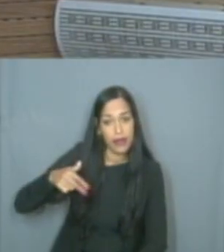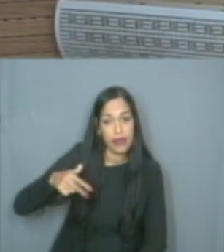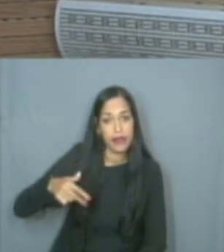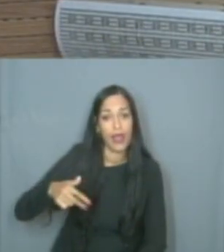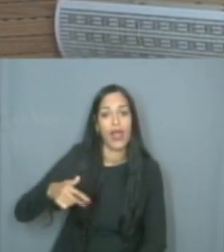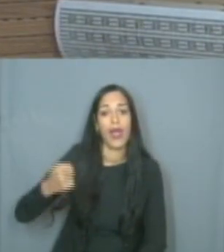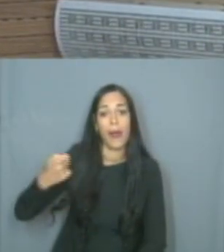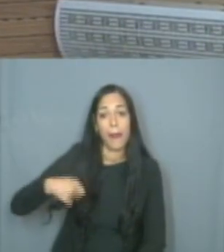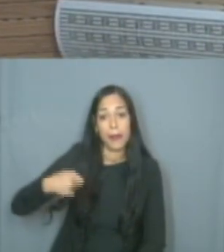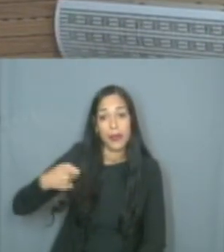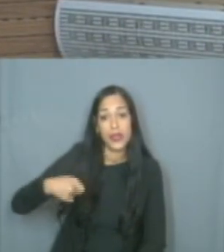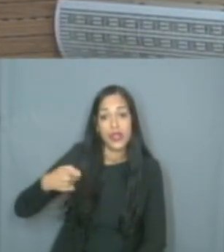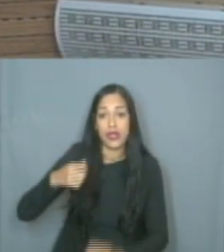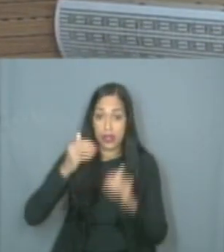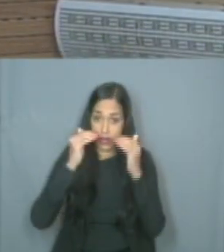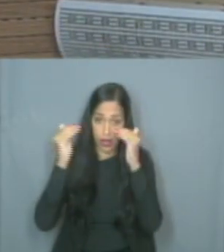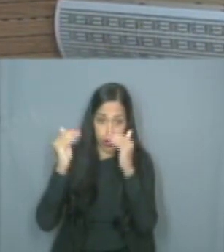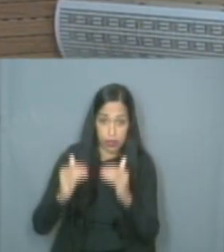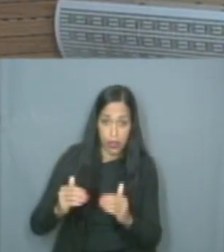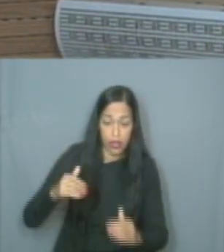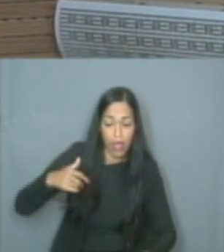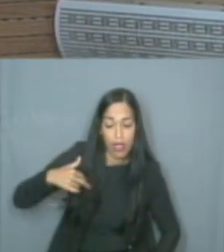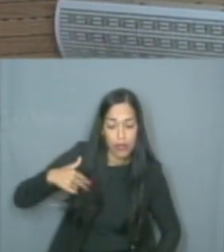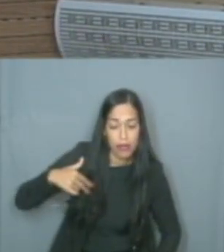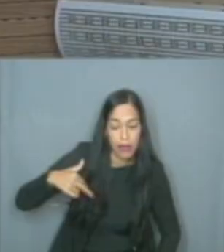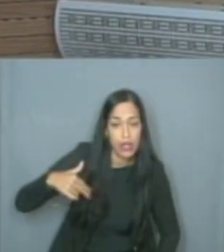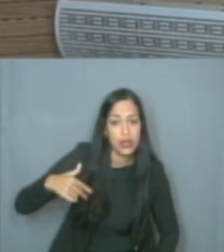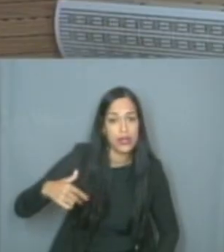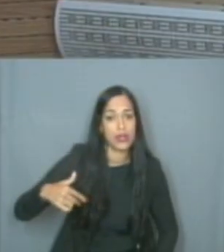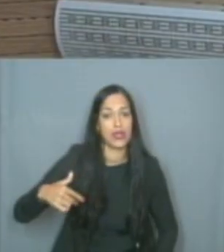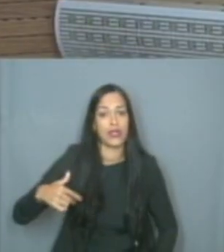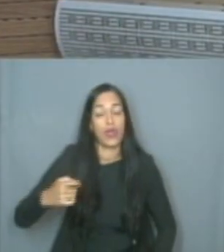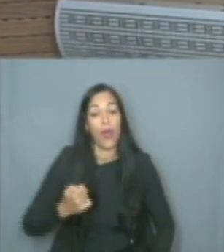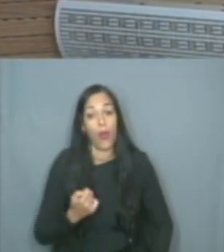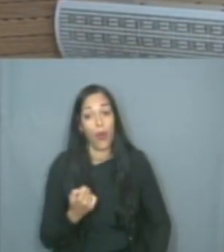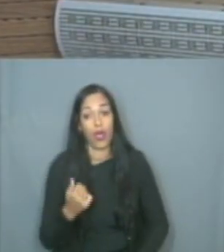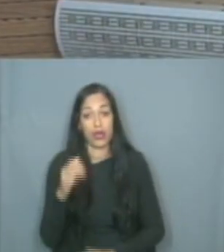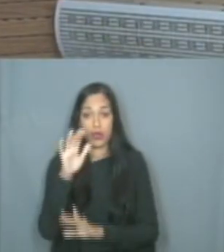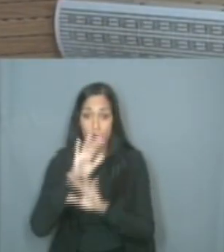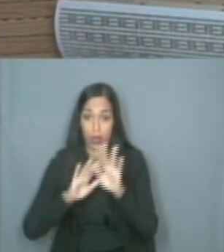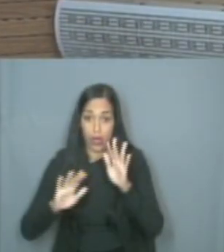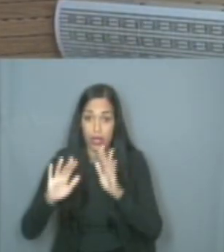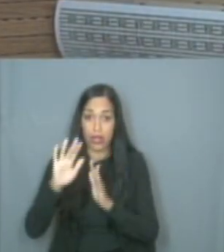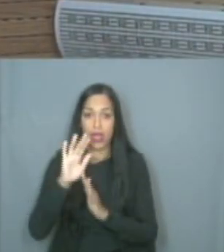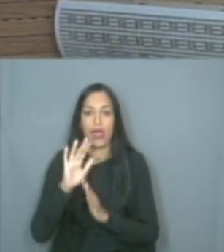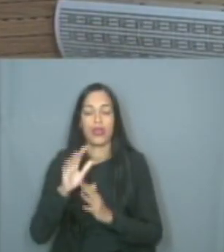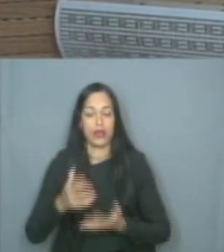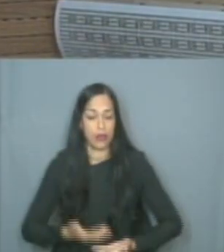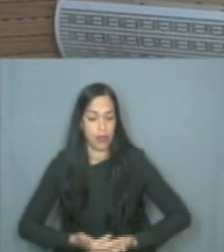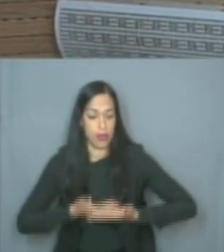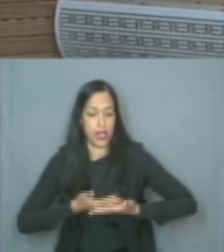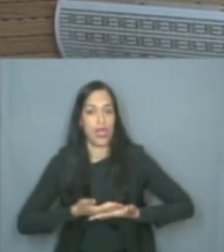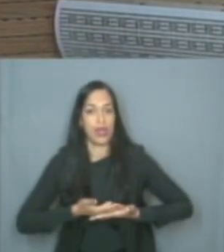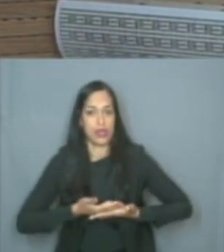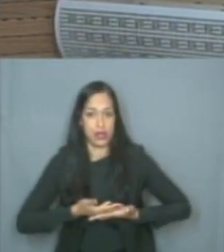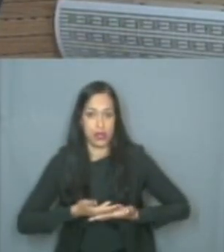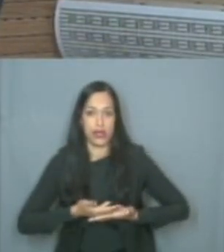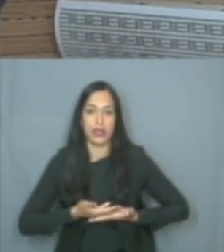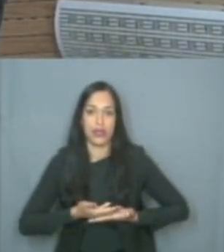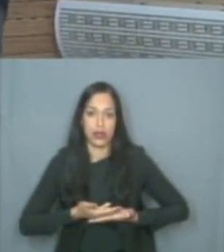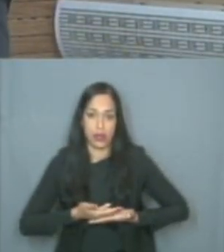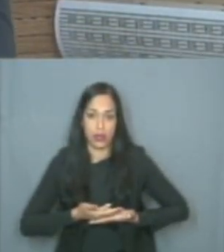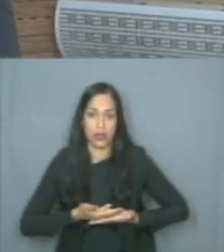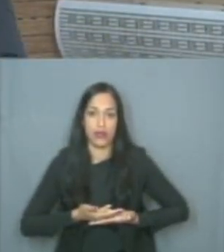os passinhos dela sejam respeitados. Então, a gente atravessa quase que arrastando o animal, ou então coloca ele no braço, senão a gente